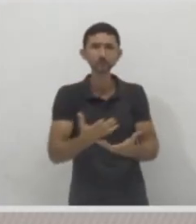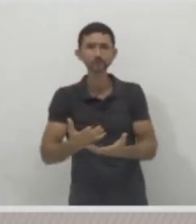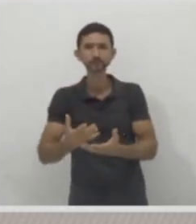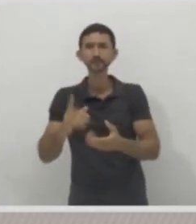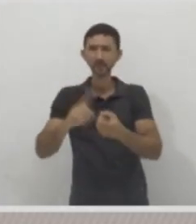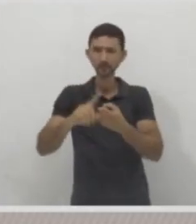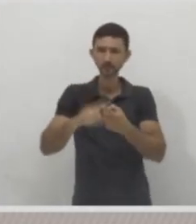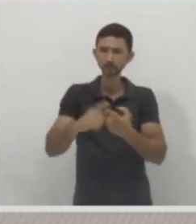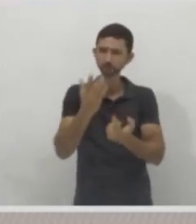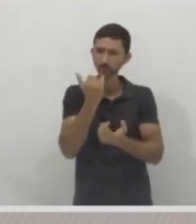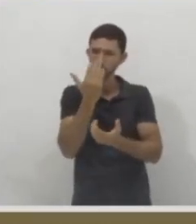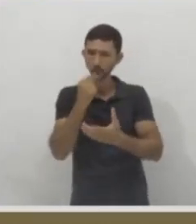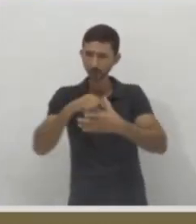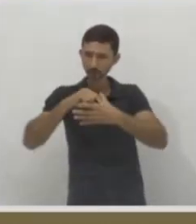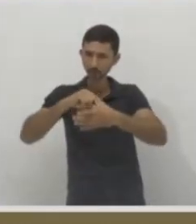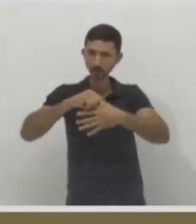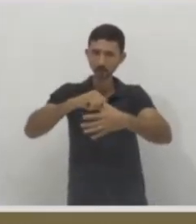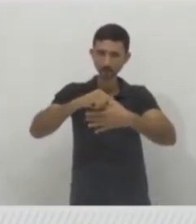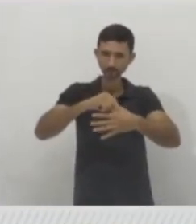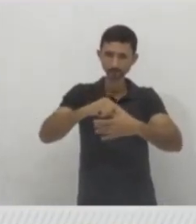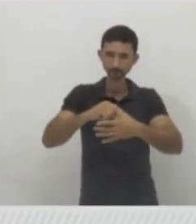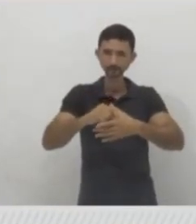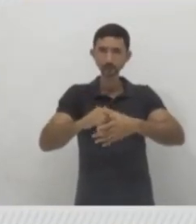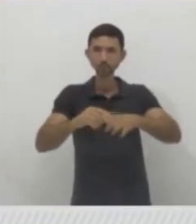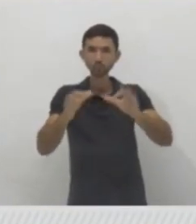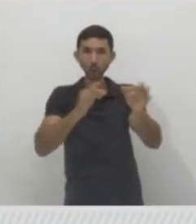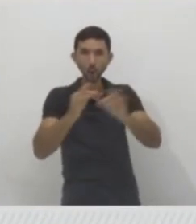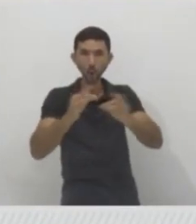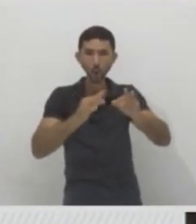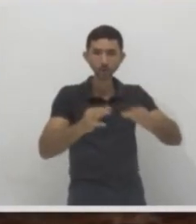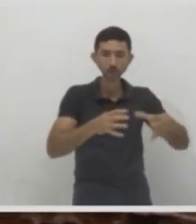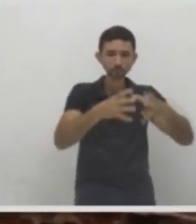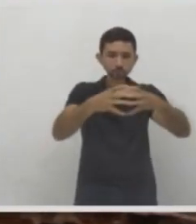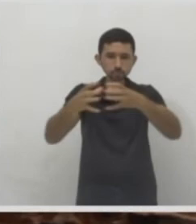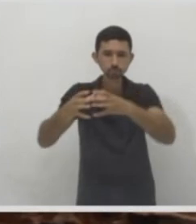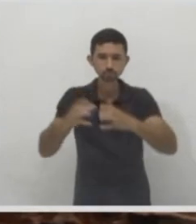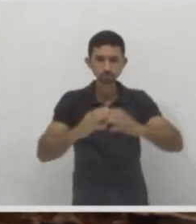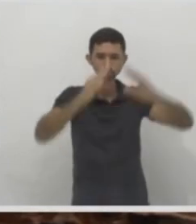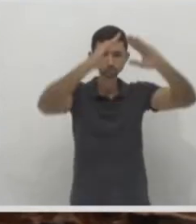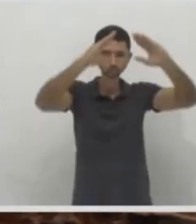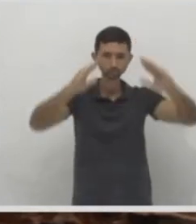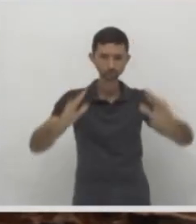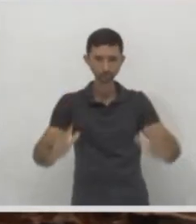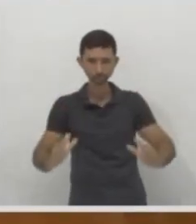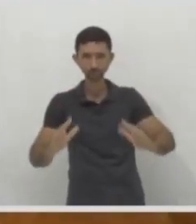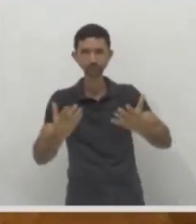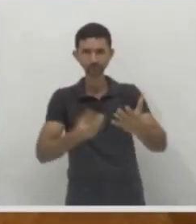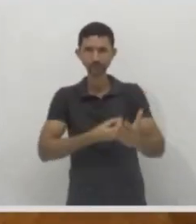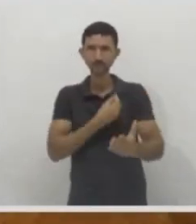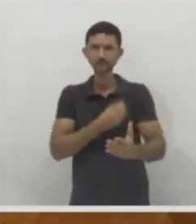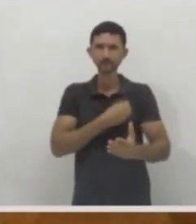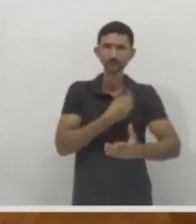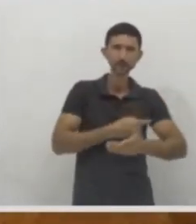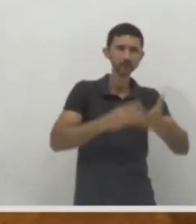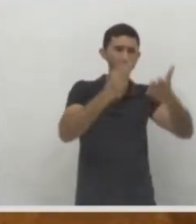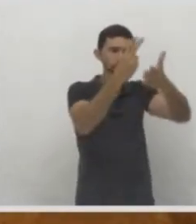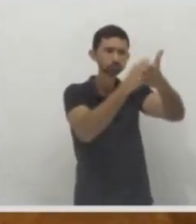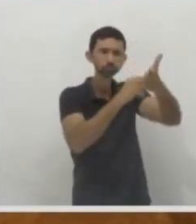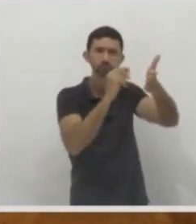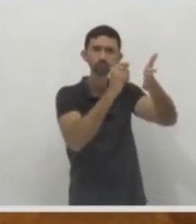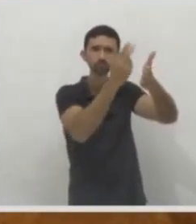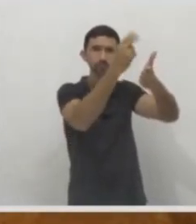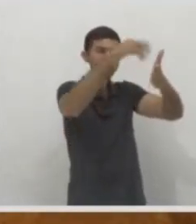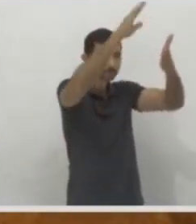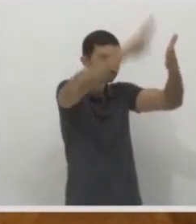mamutes. Eles se organizavam em tribos e viviam em cabanas ou cavernas naturais, que decoravam com as famosas